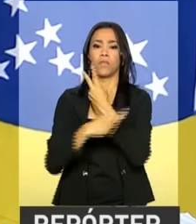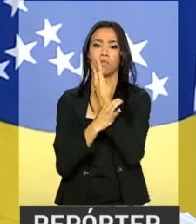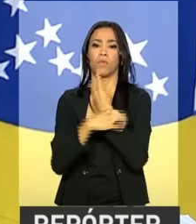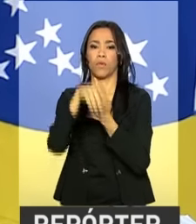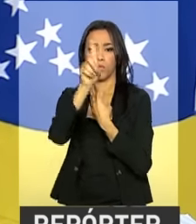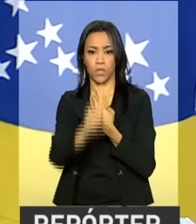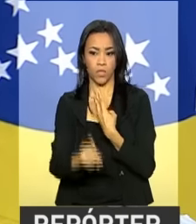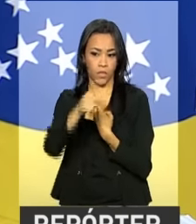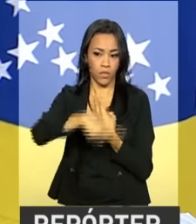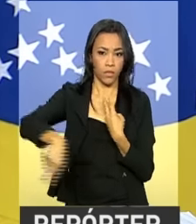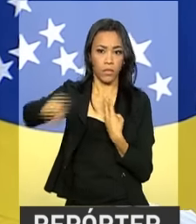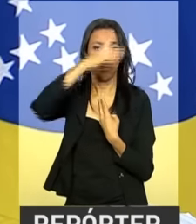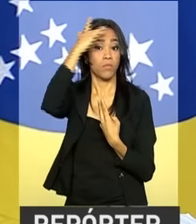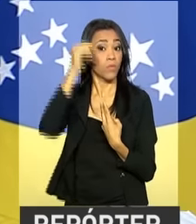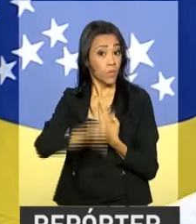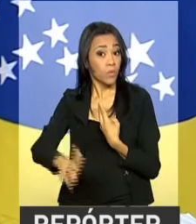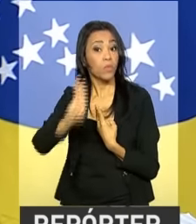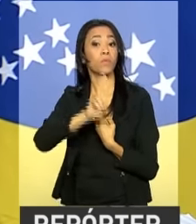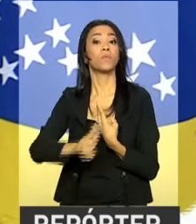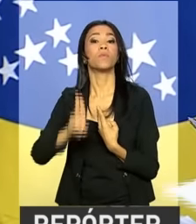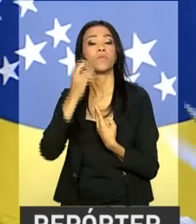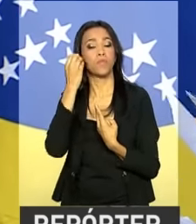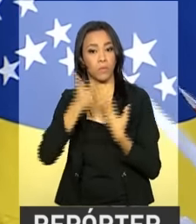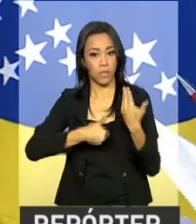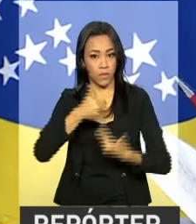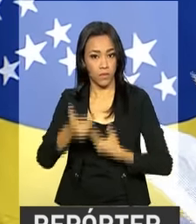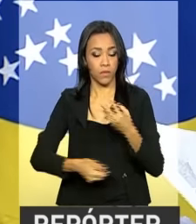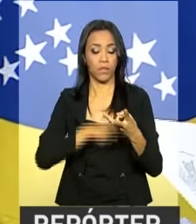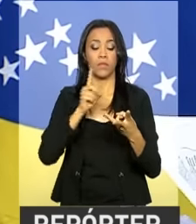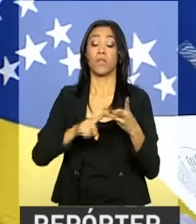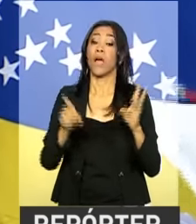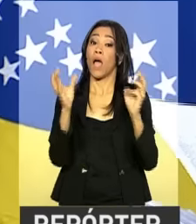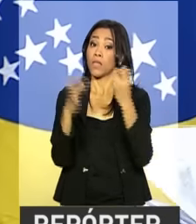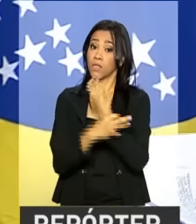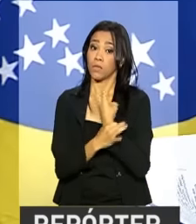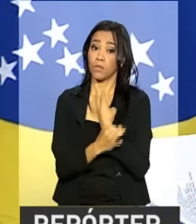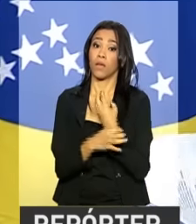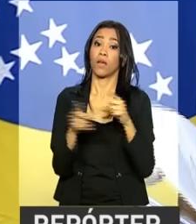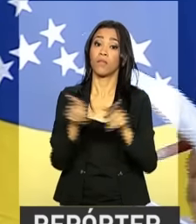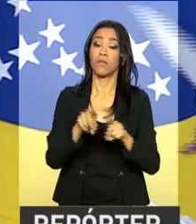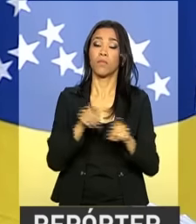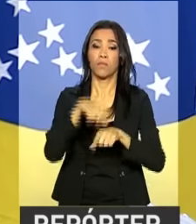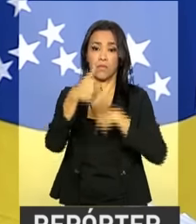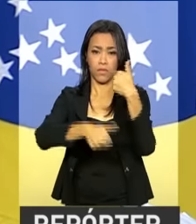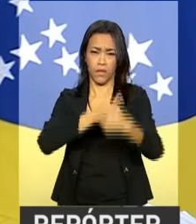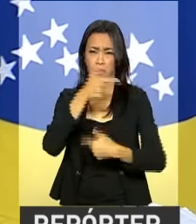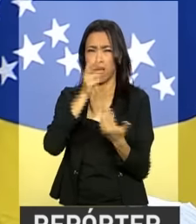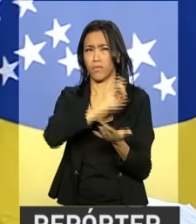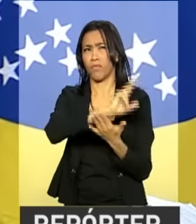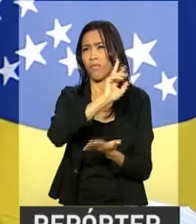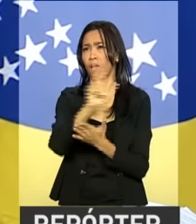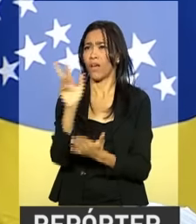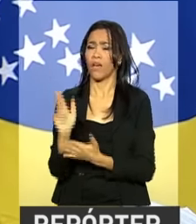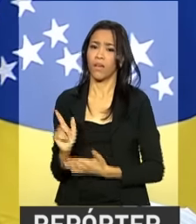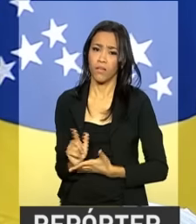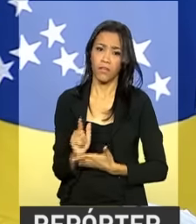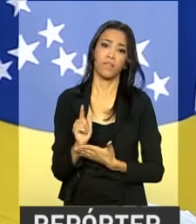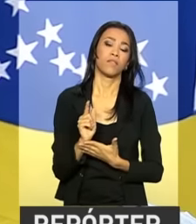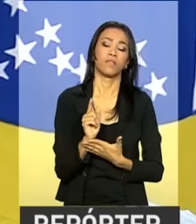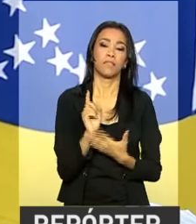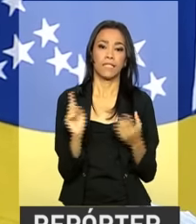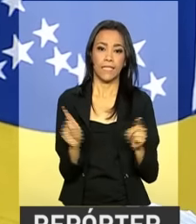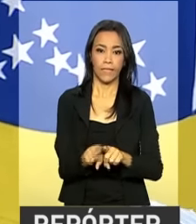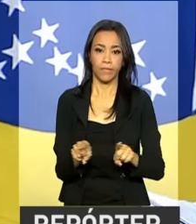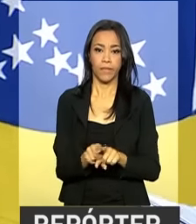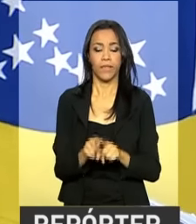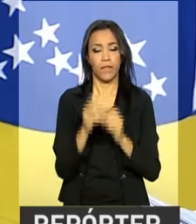interesse maior é preservar todos os empregos que a Oi hoje tem no Brasil, que são tantos, e também, na medida